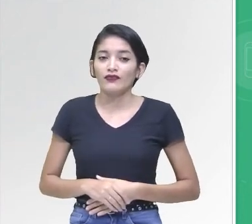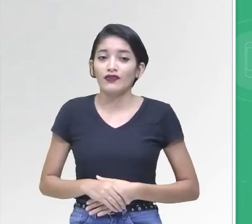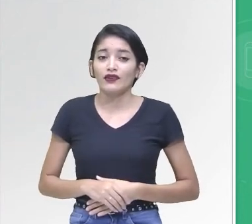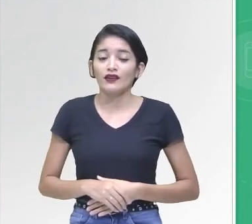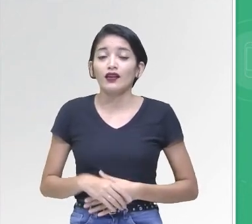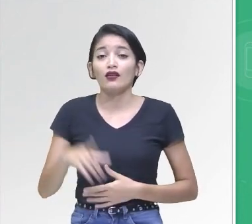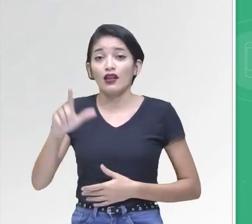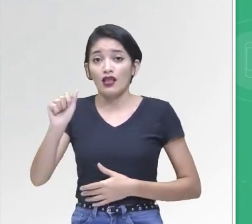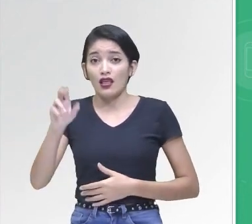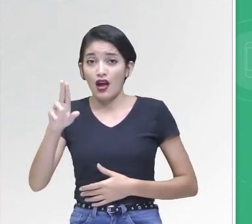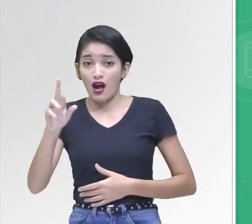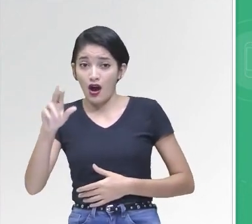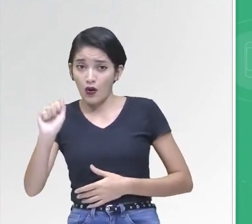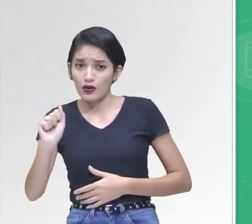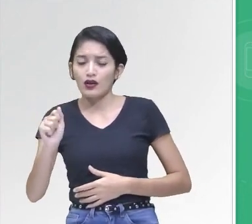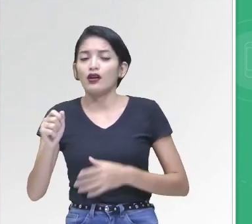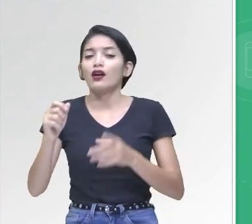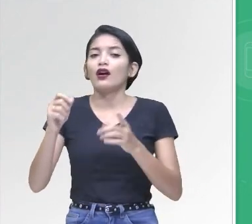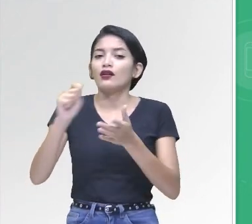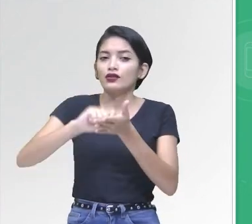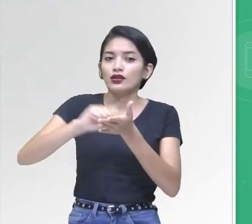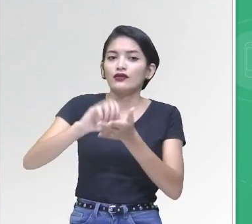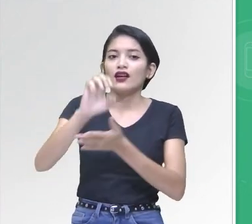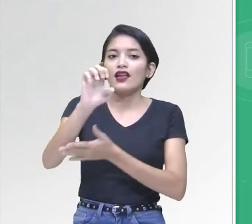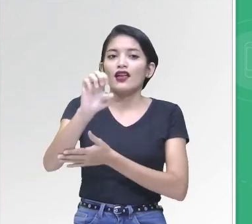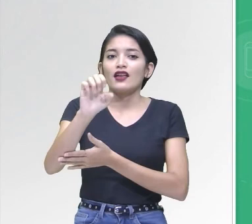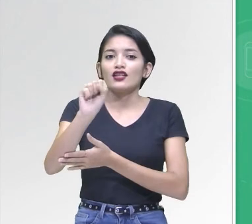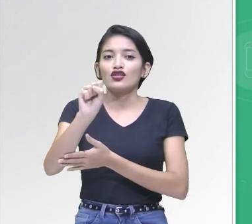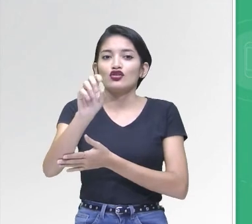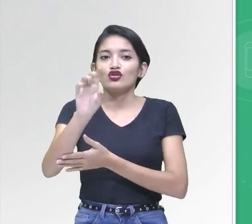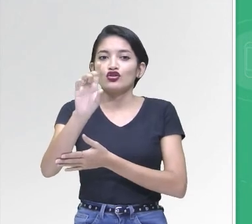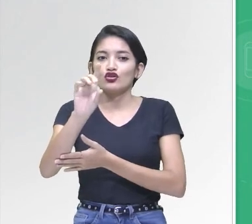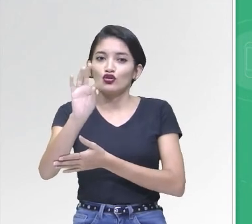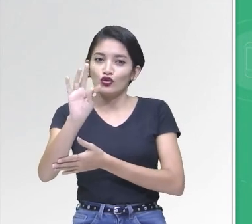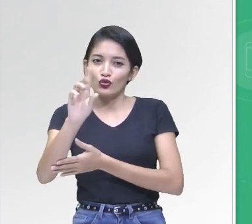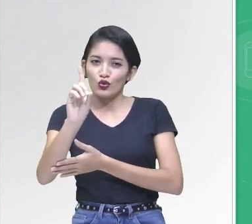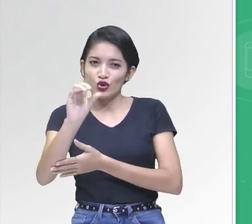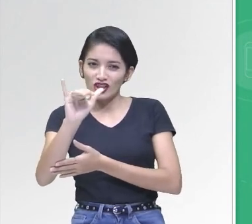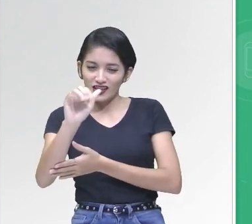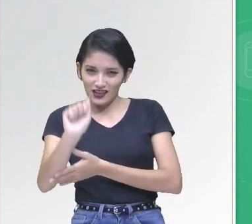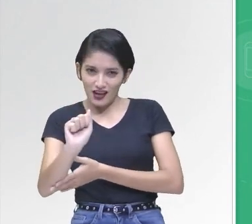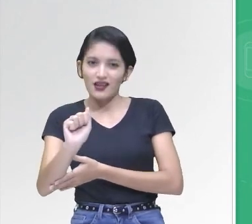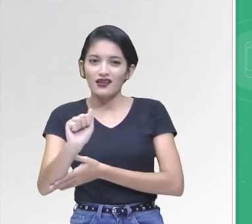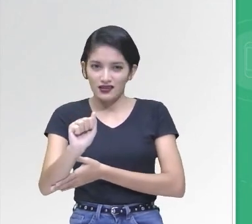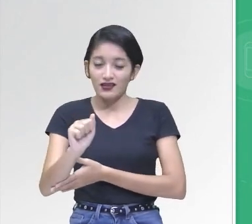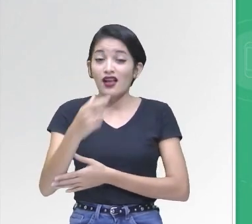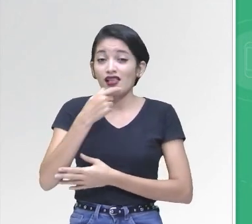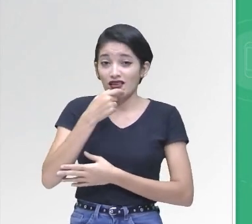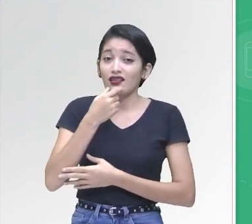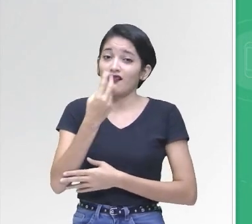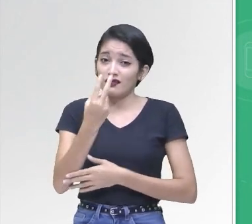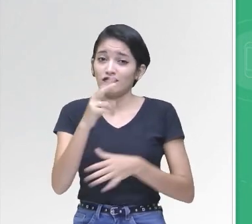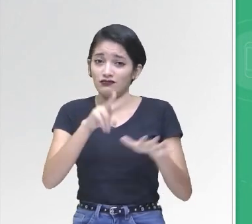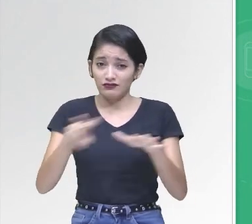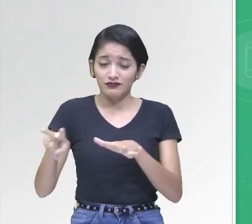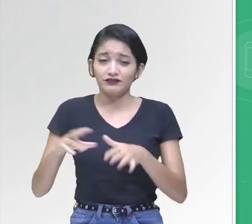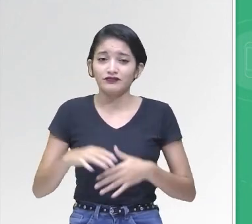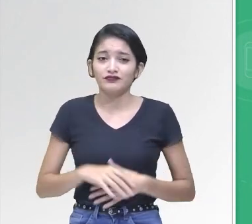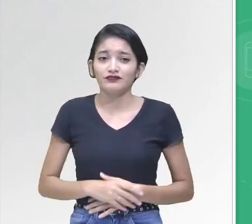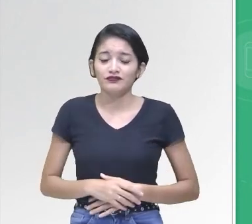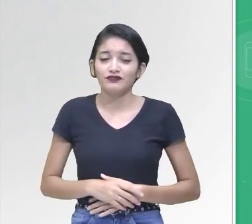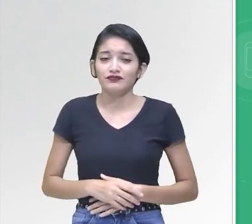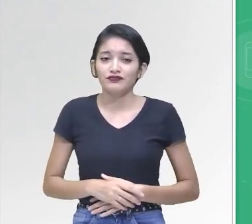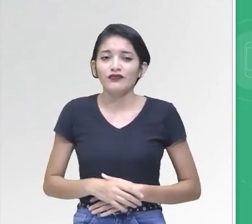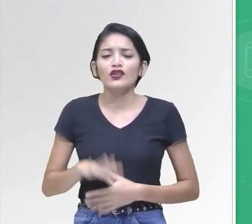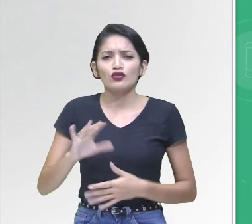estudia inglês 2 vezes por semana, ok? Vamos. Ele já